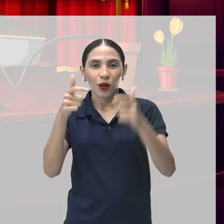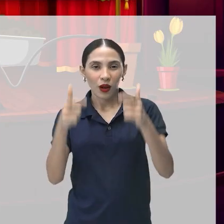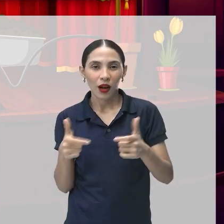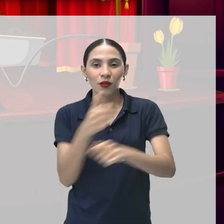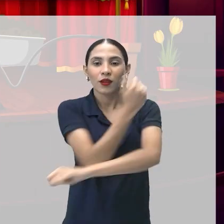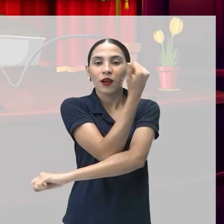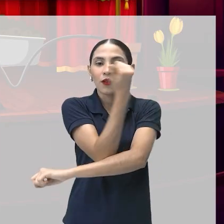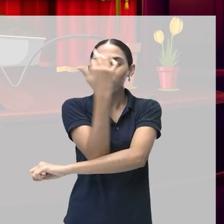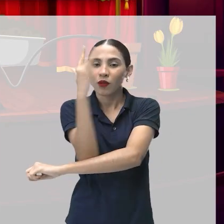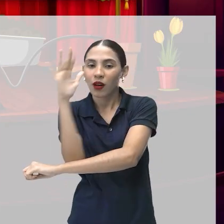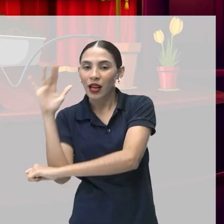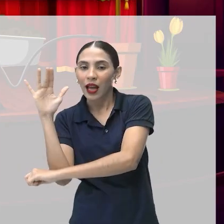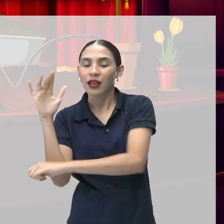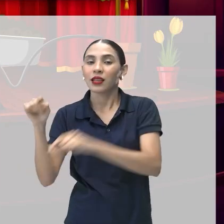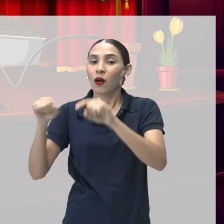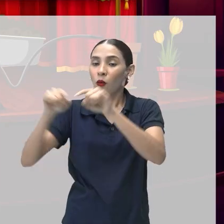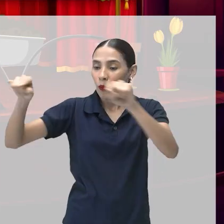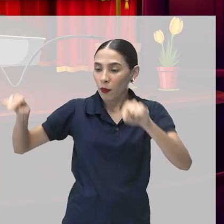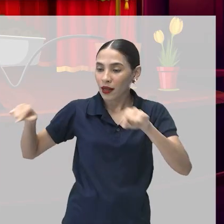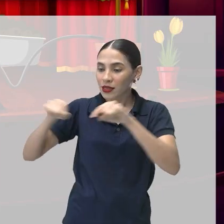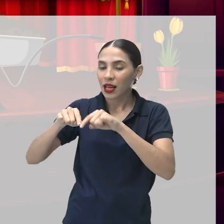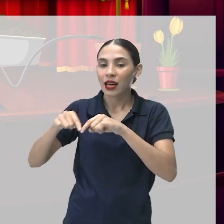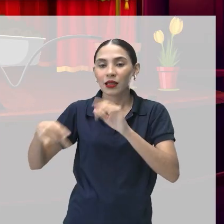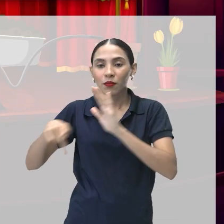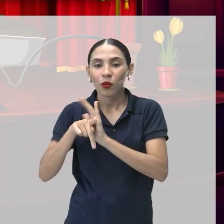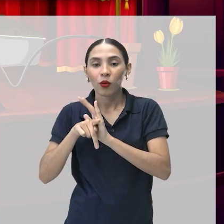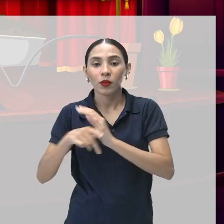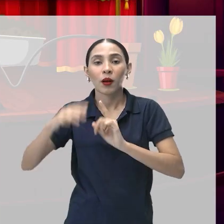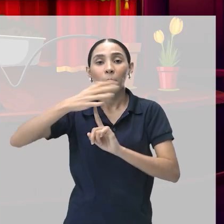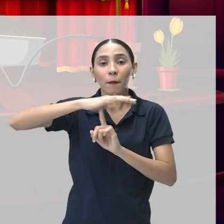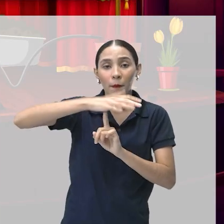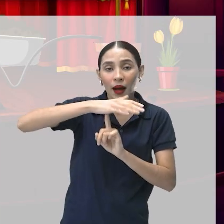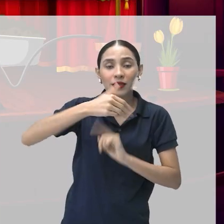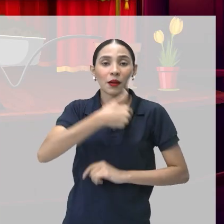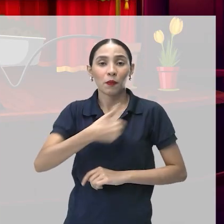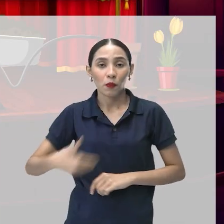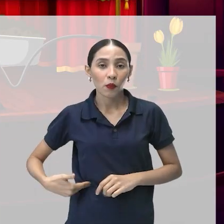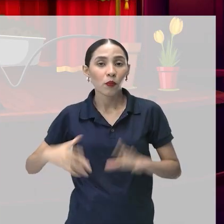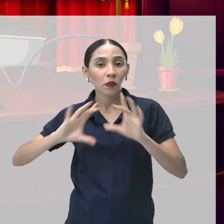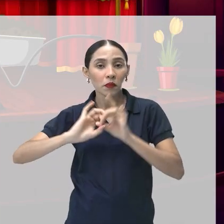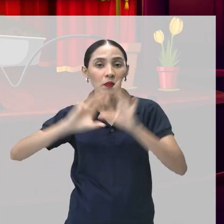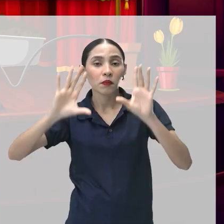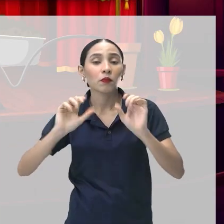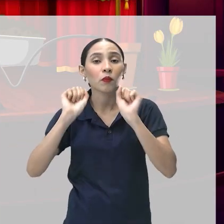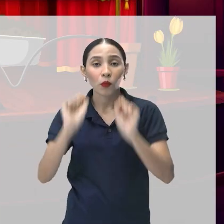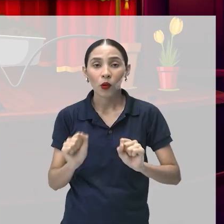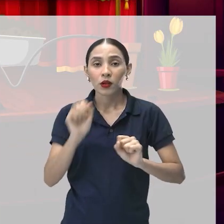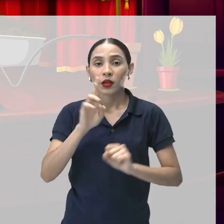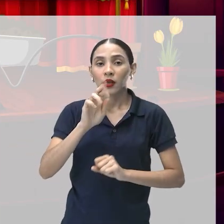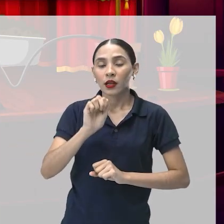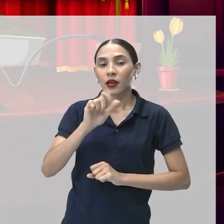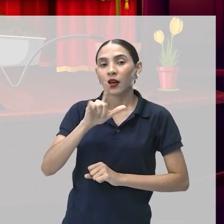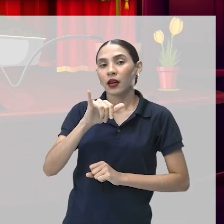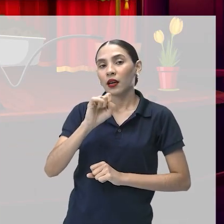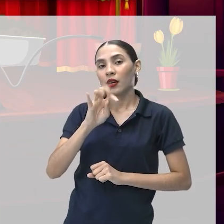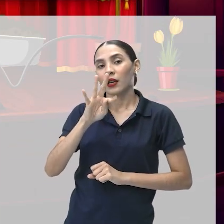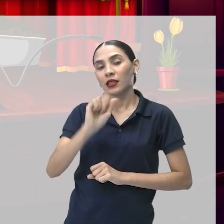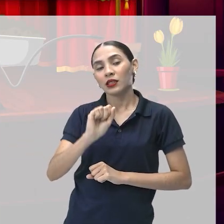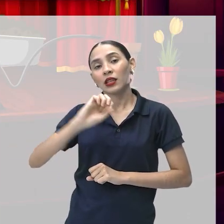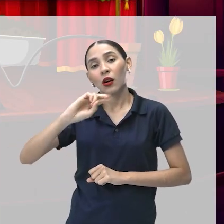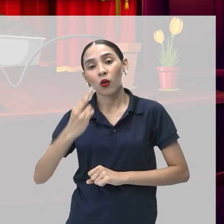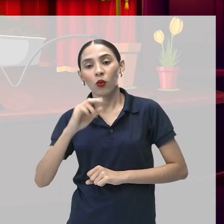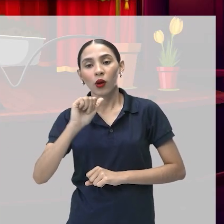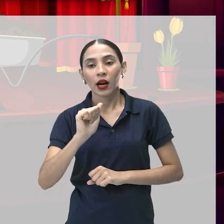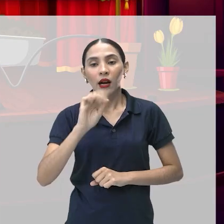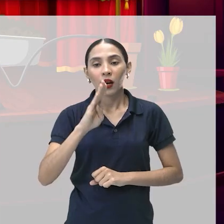uma floresta, uma sala de estar, uma praça pública, ele pode ser realista ou abstrato. O que é